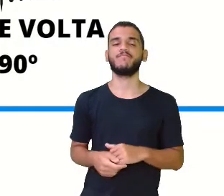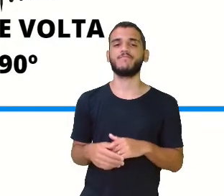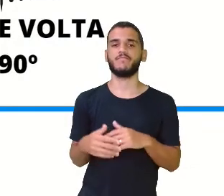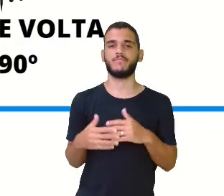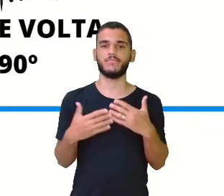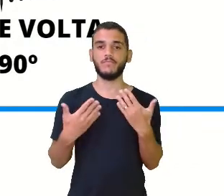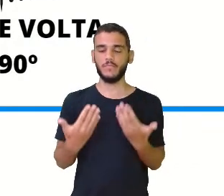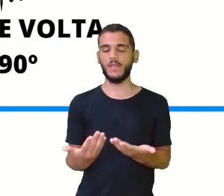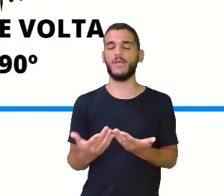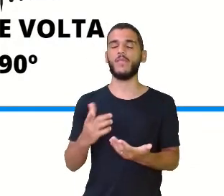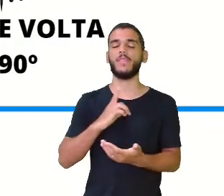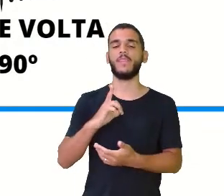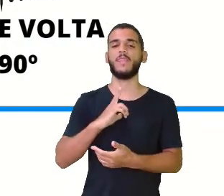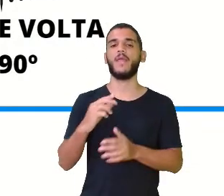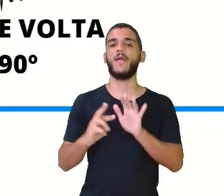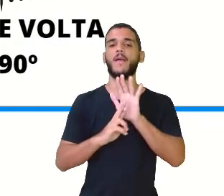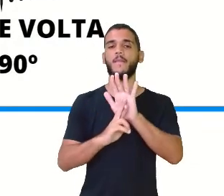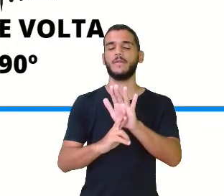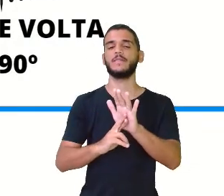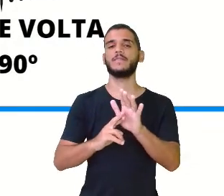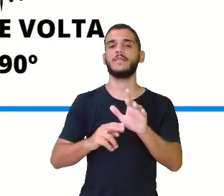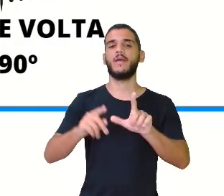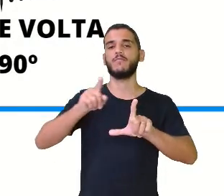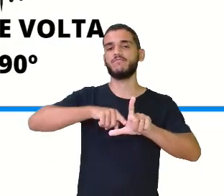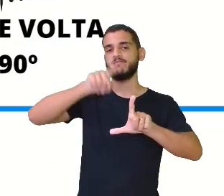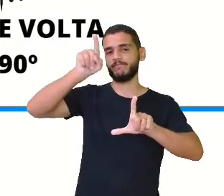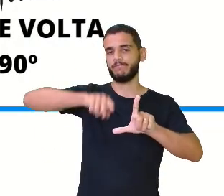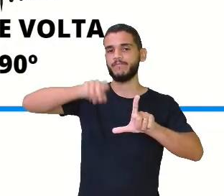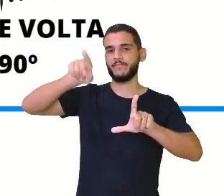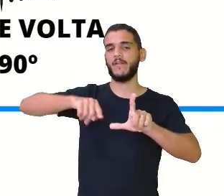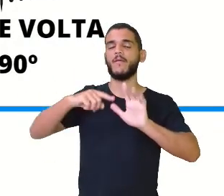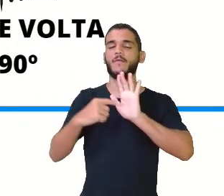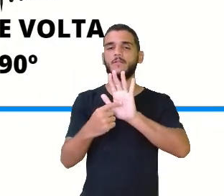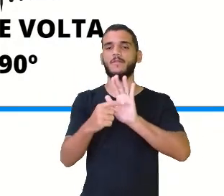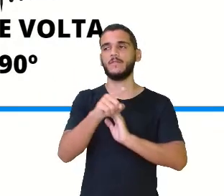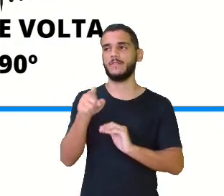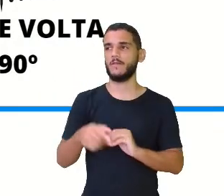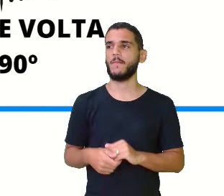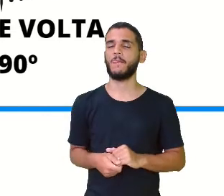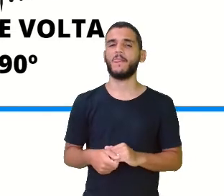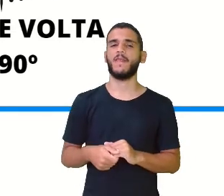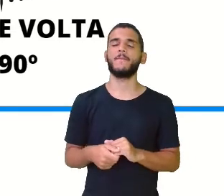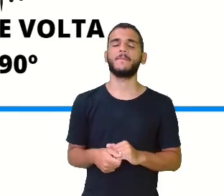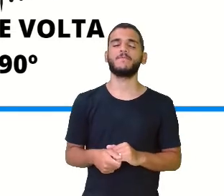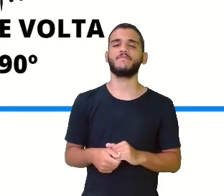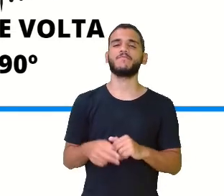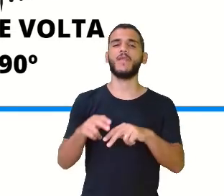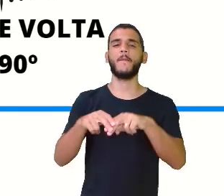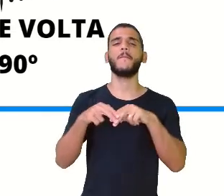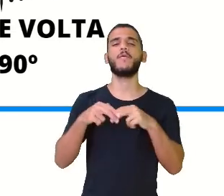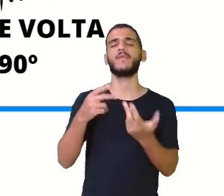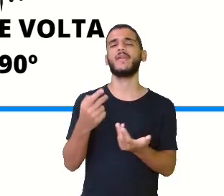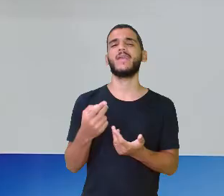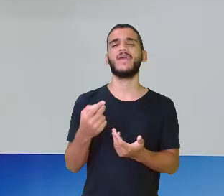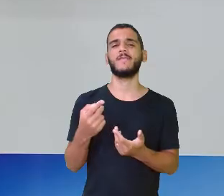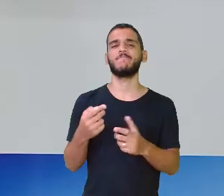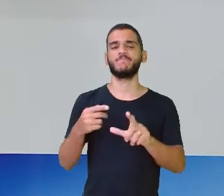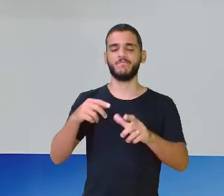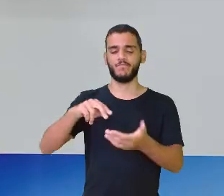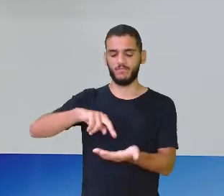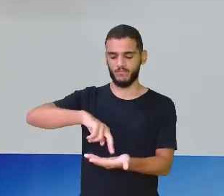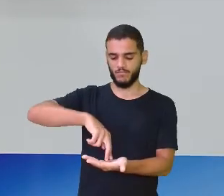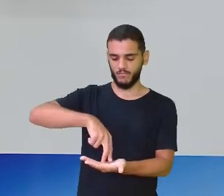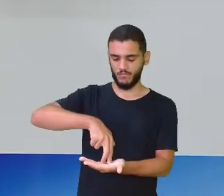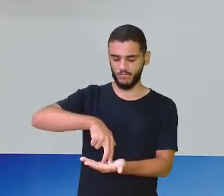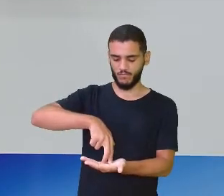Aqui eu tenho uma representação gráfica do que eu tinha dito para vocês. Por que um quarto de volta? O ângulo